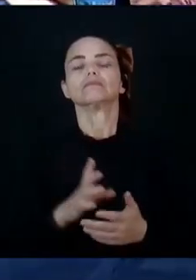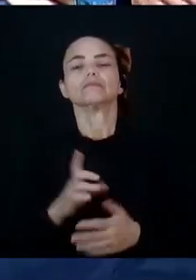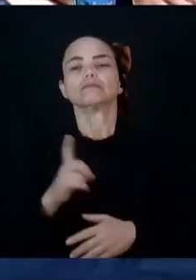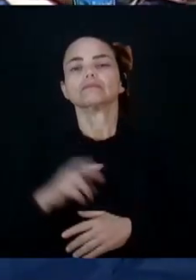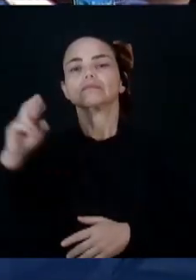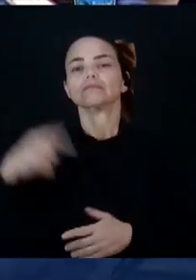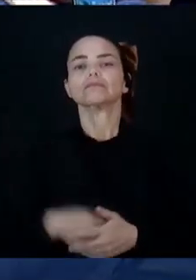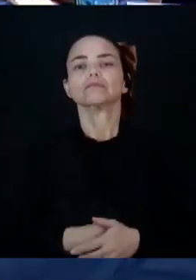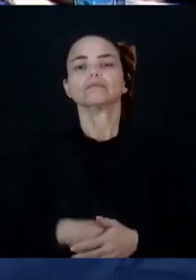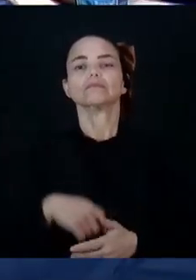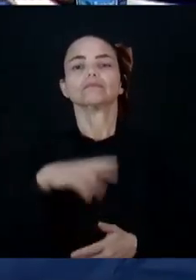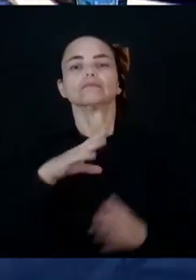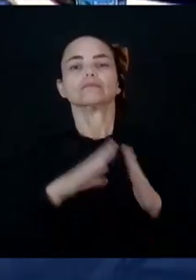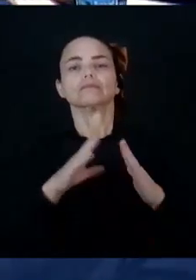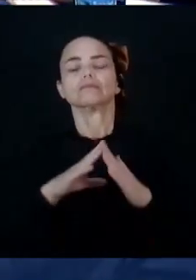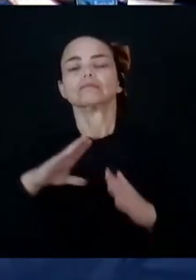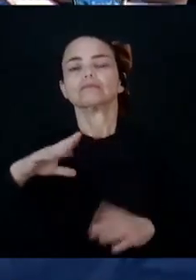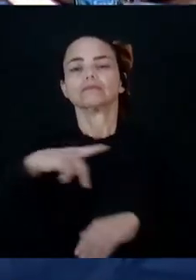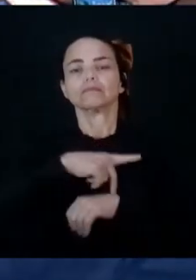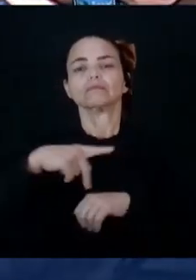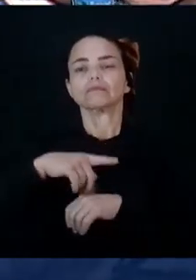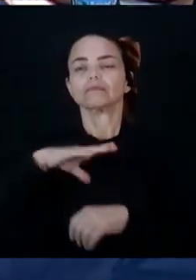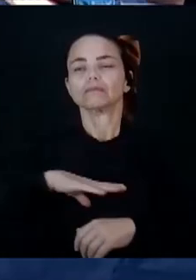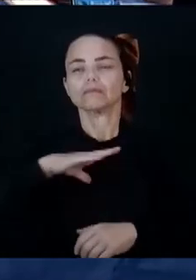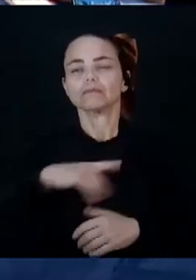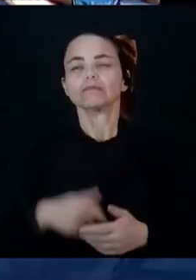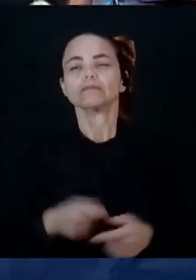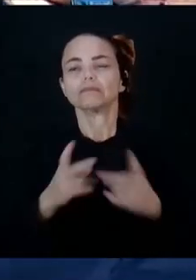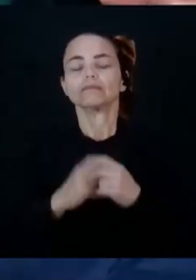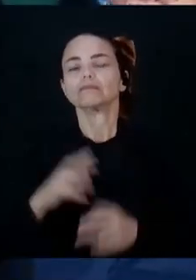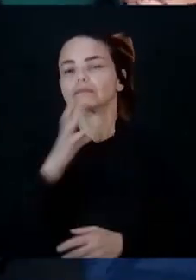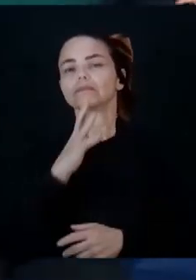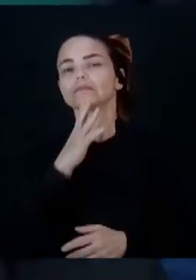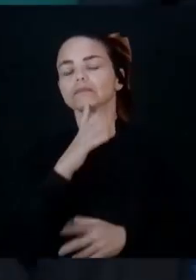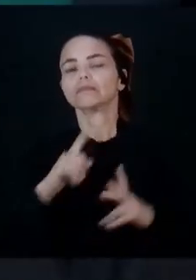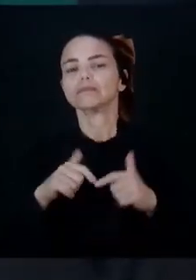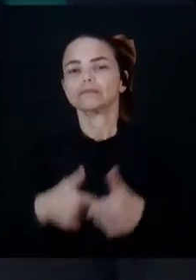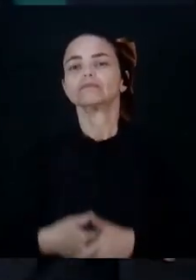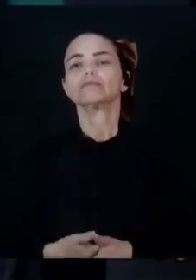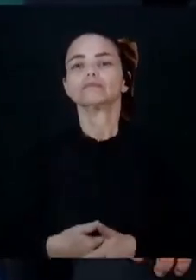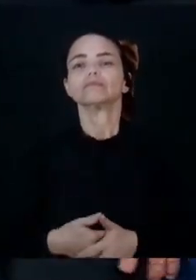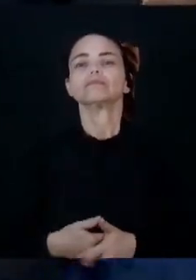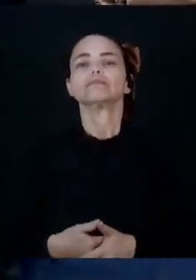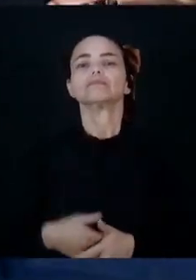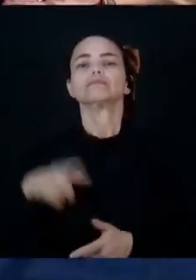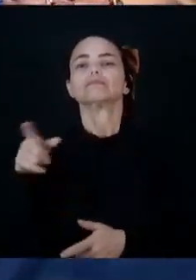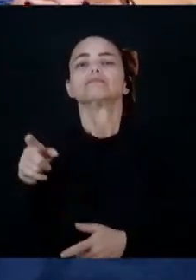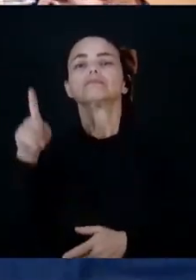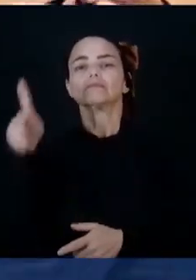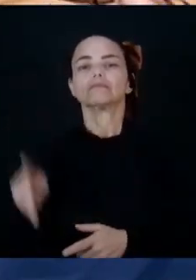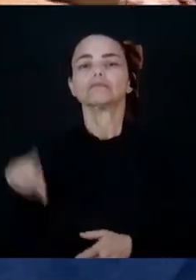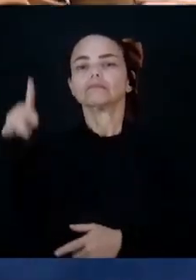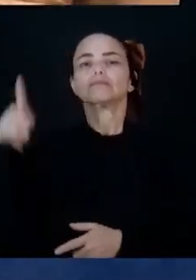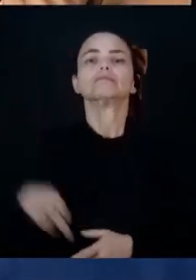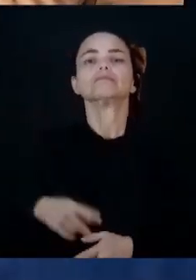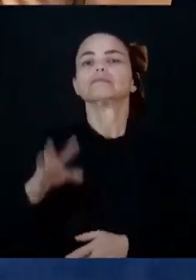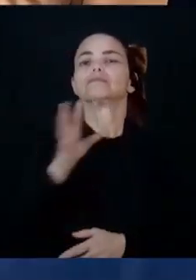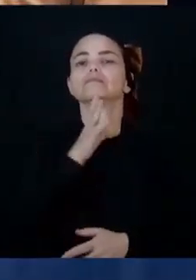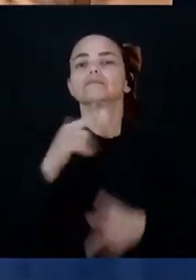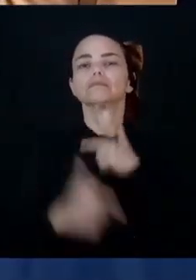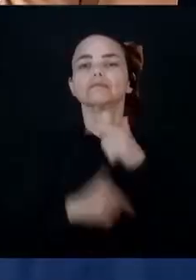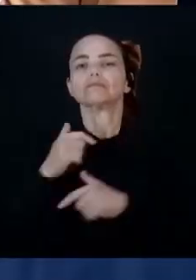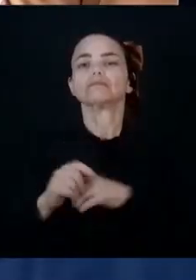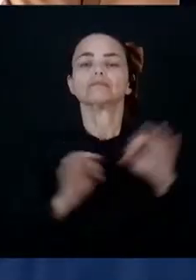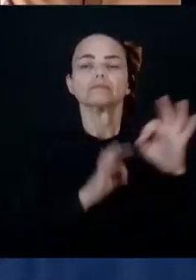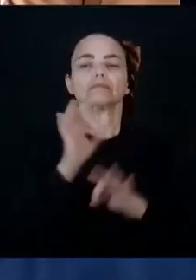Portugal, Henriqueta é conhecida pela atuação como agente de pastoral e pelo trabalho na organização da